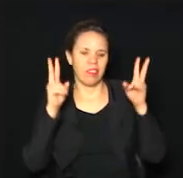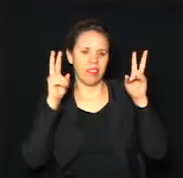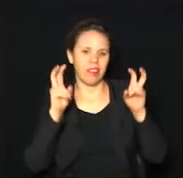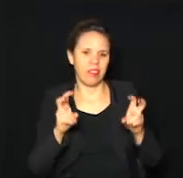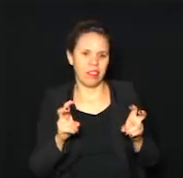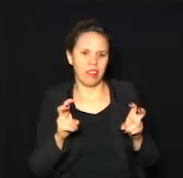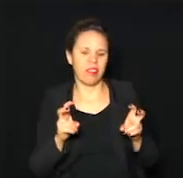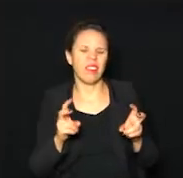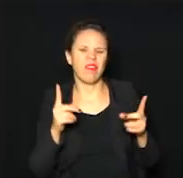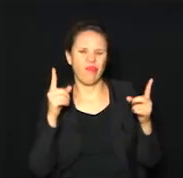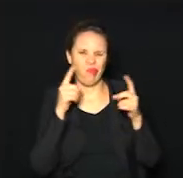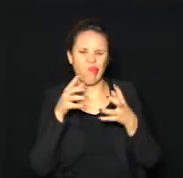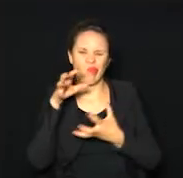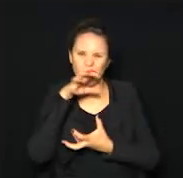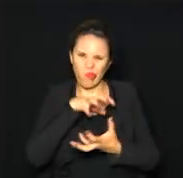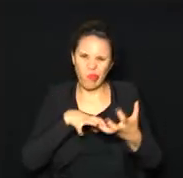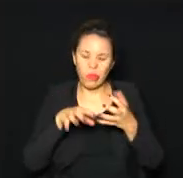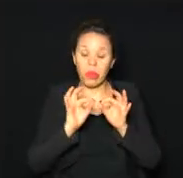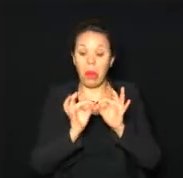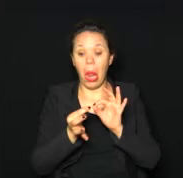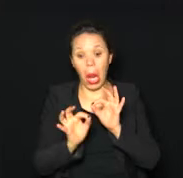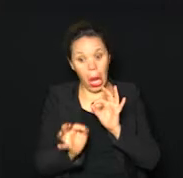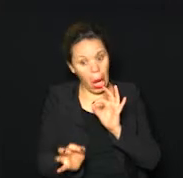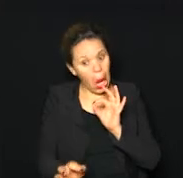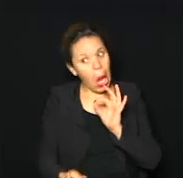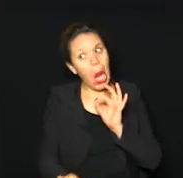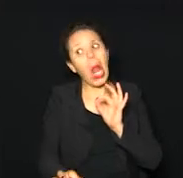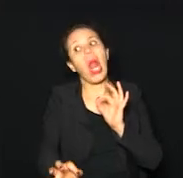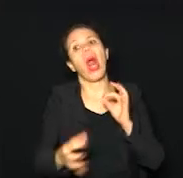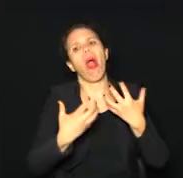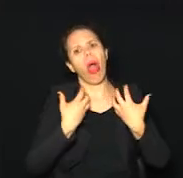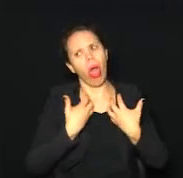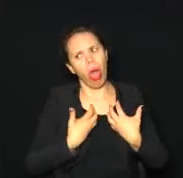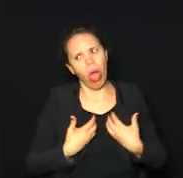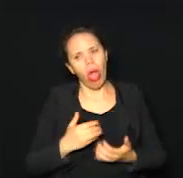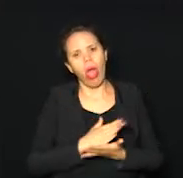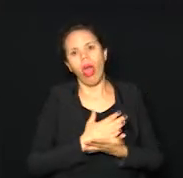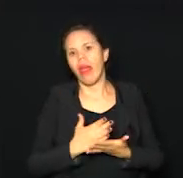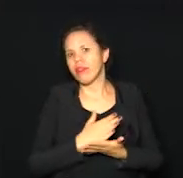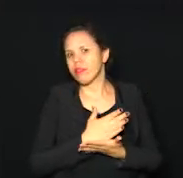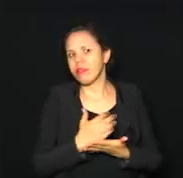sido complexo, tem sido longo, tem sido cansativo.